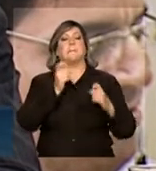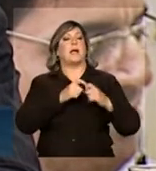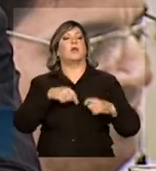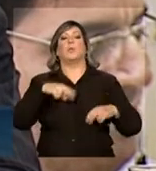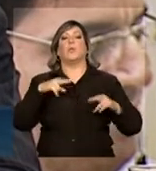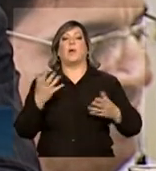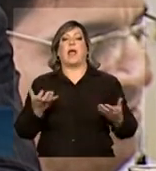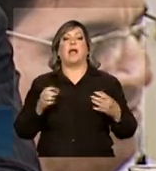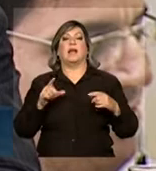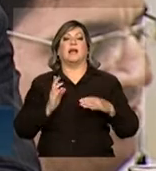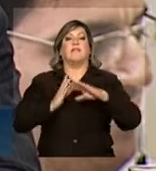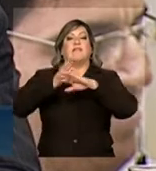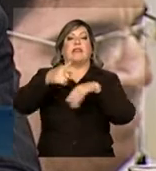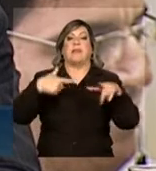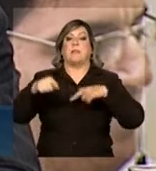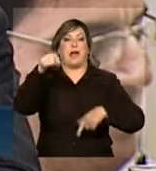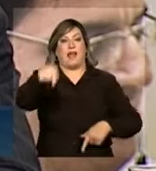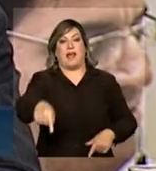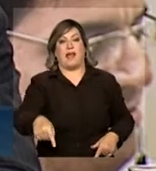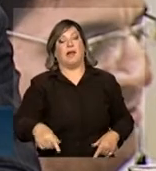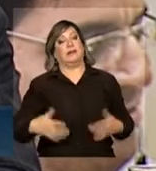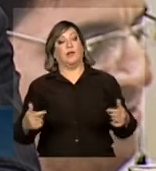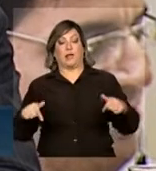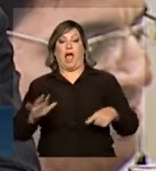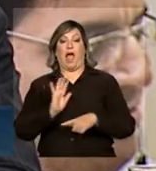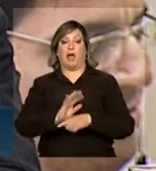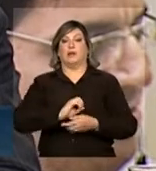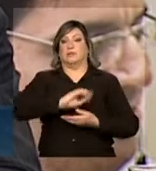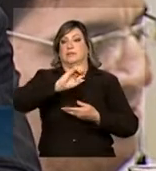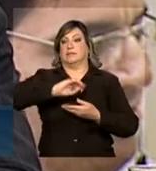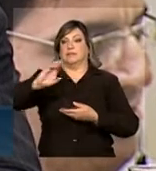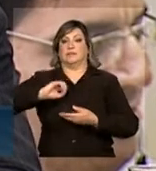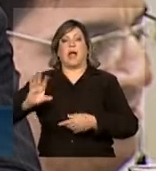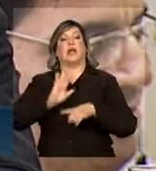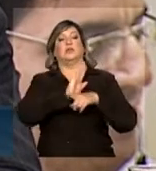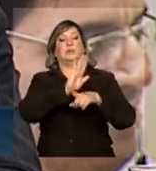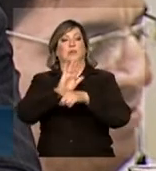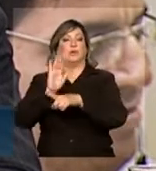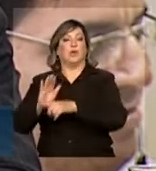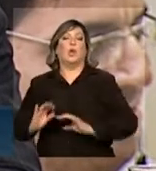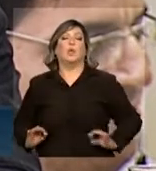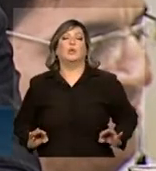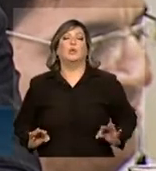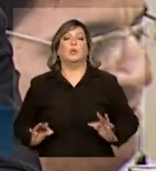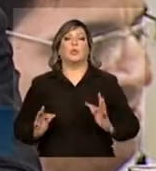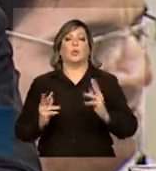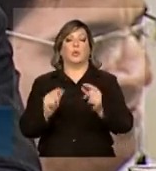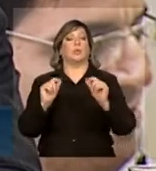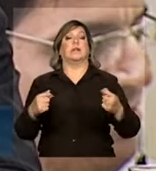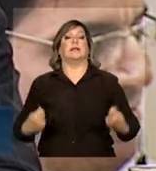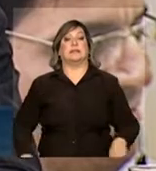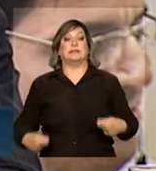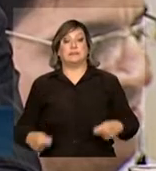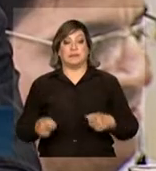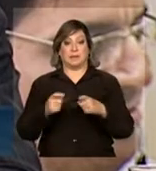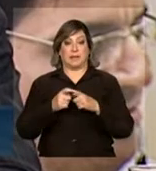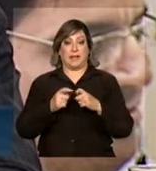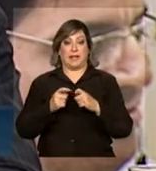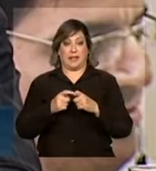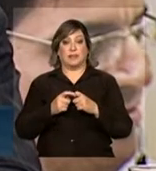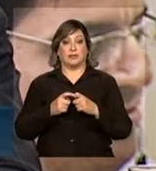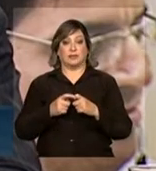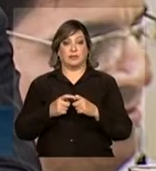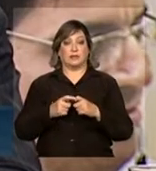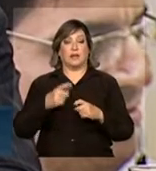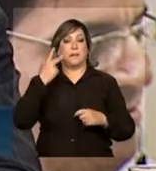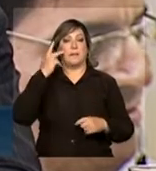anteriormente né Eh isso tá nos permitindo preencher toda a demanda de médicos